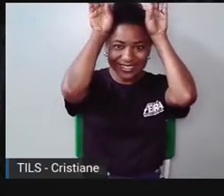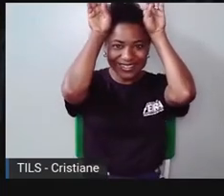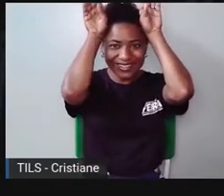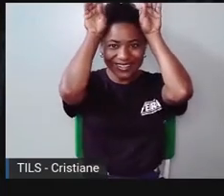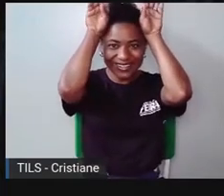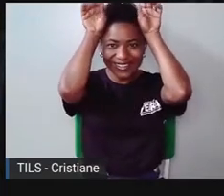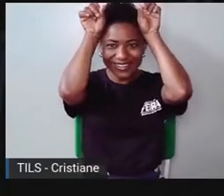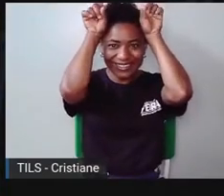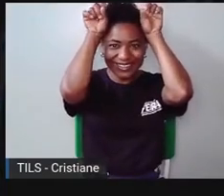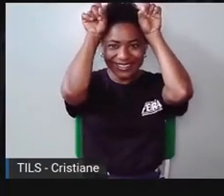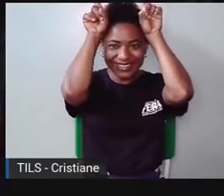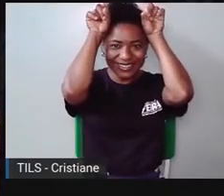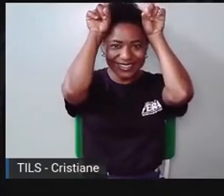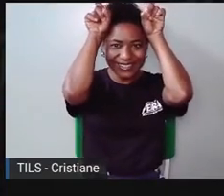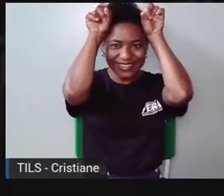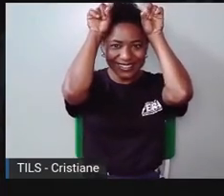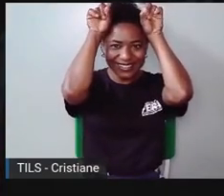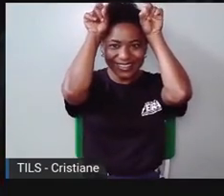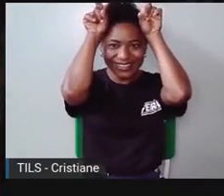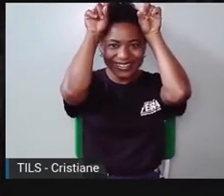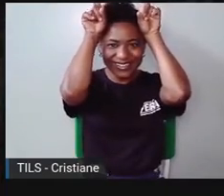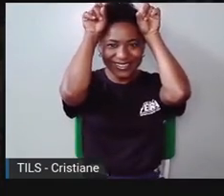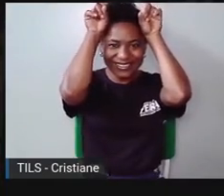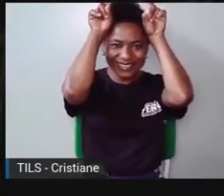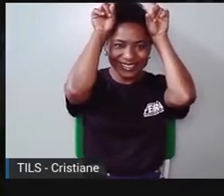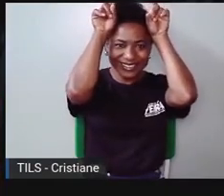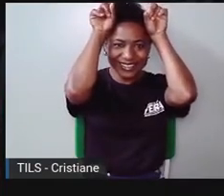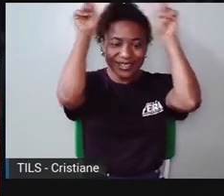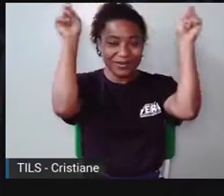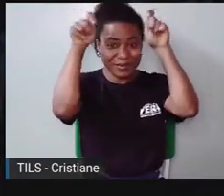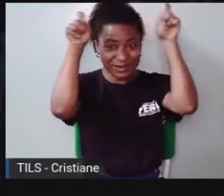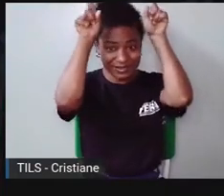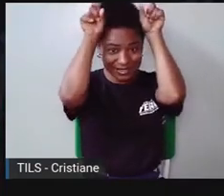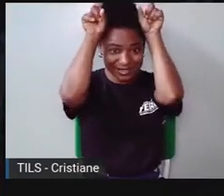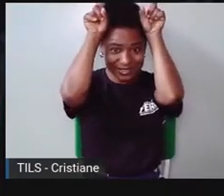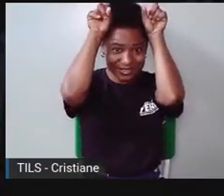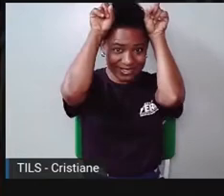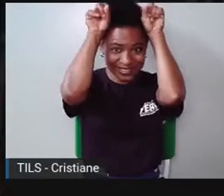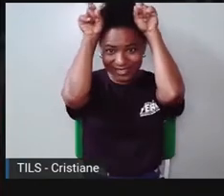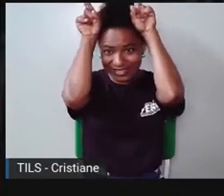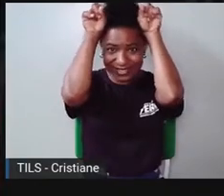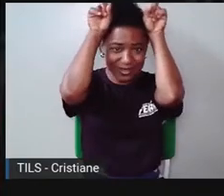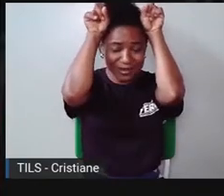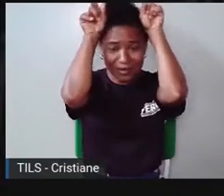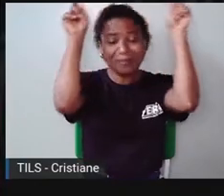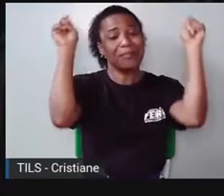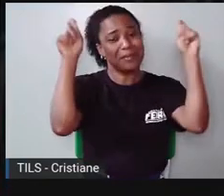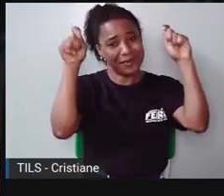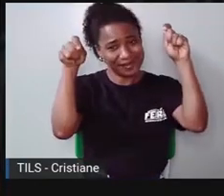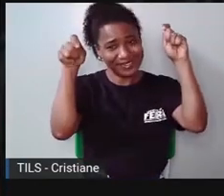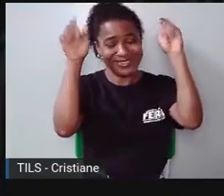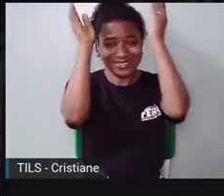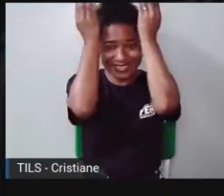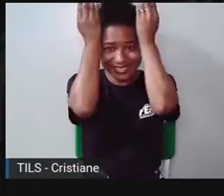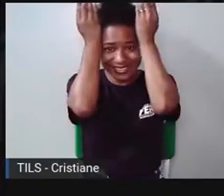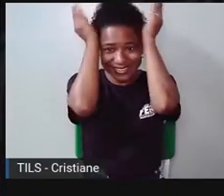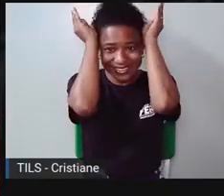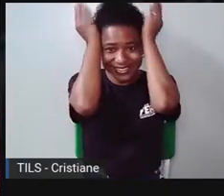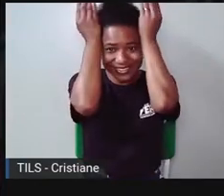assim? Sim. Eu acho que eu vou fazer meu ET assim. Legal. Essa colher também